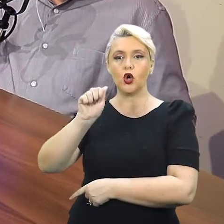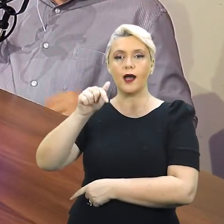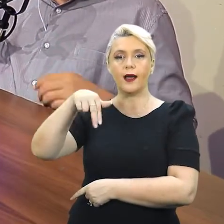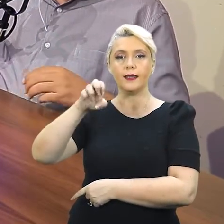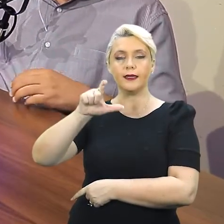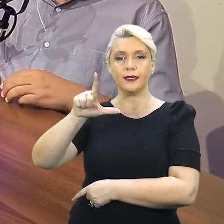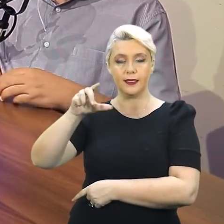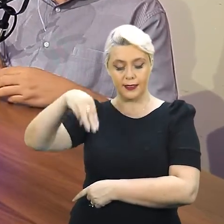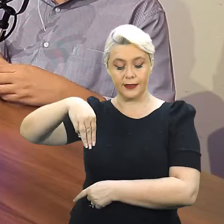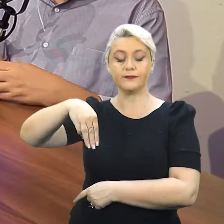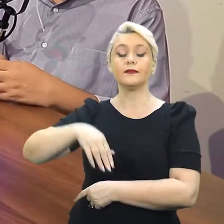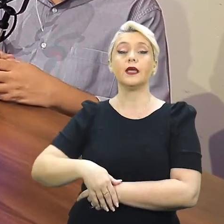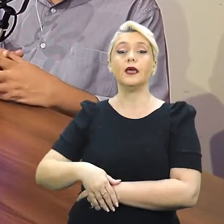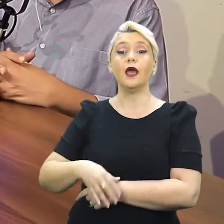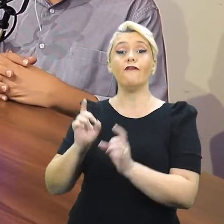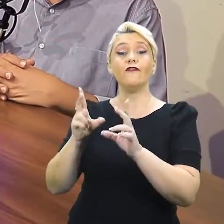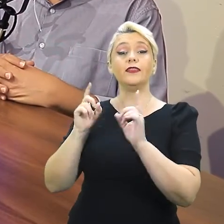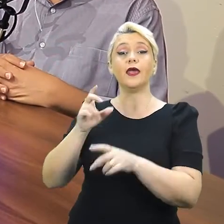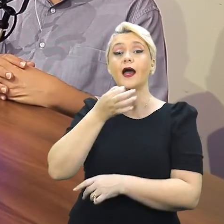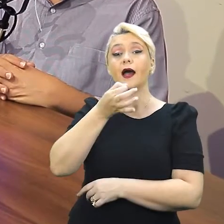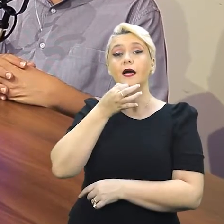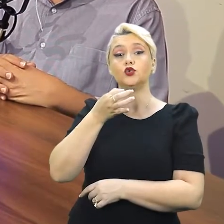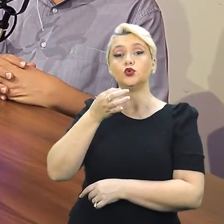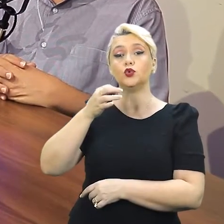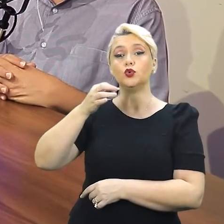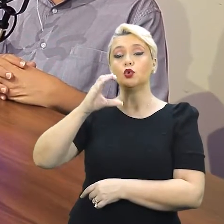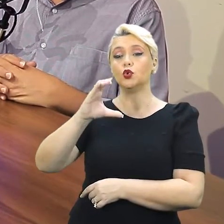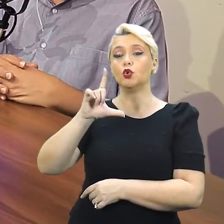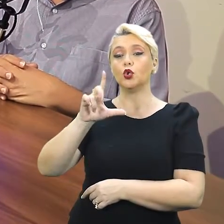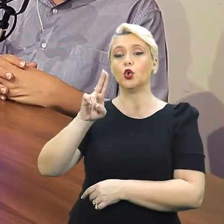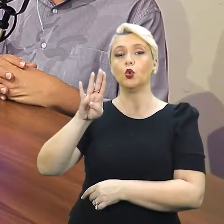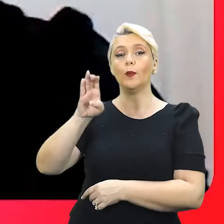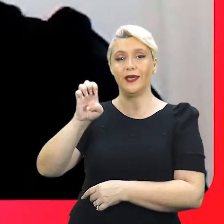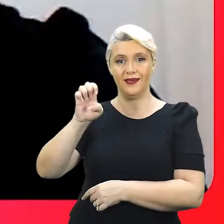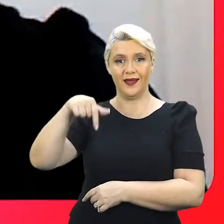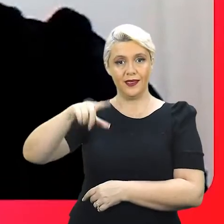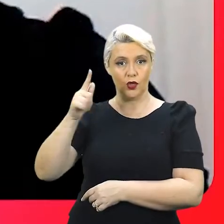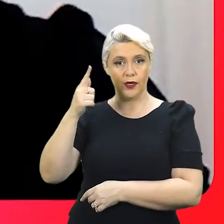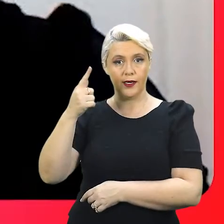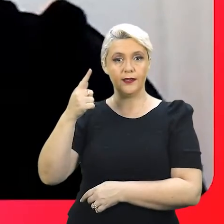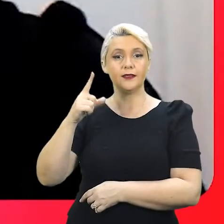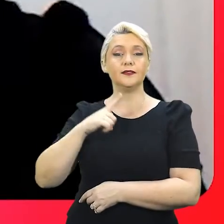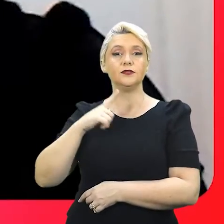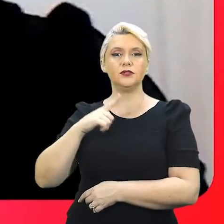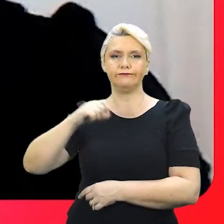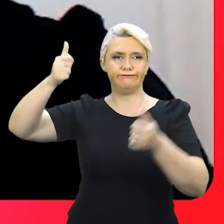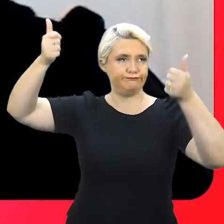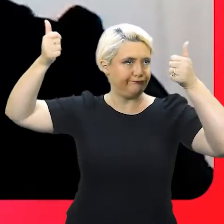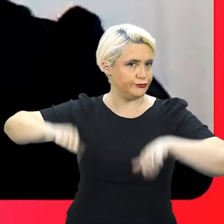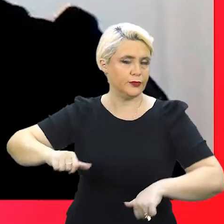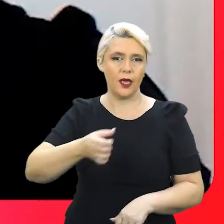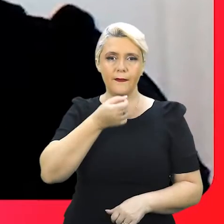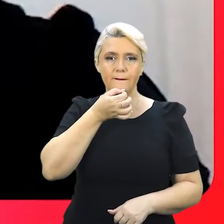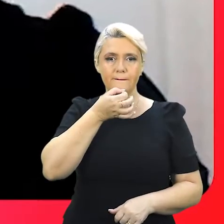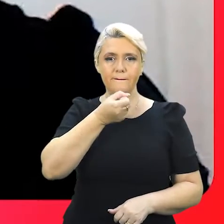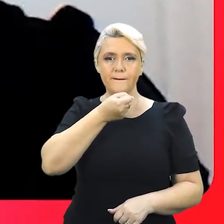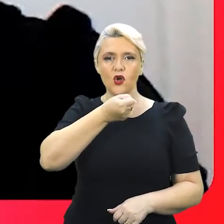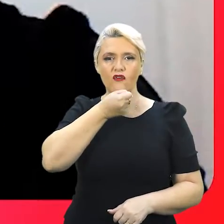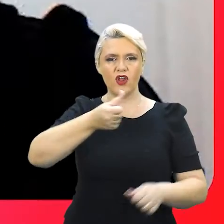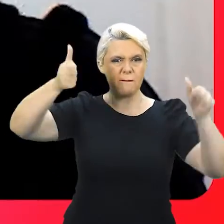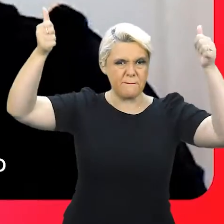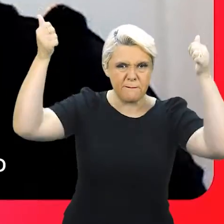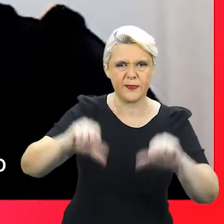Liliane, Sim. a vender a Rádio Clube de Goiânia. A rádio chamava Rádio Clube de Goiânia, uma porcaria, microfone